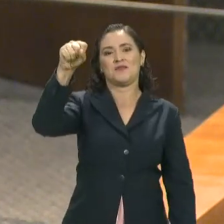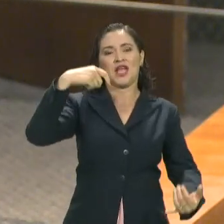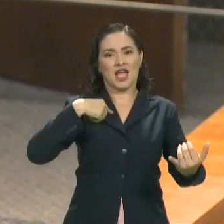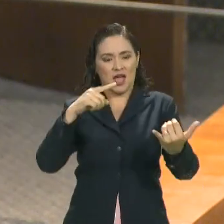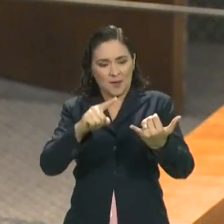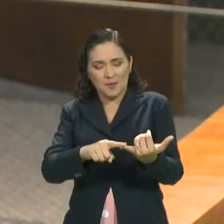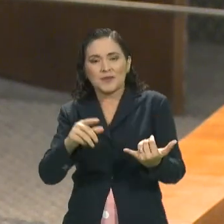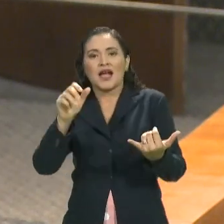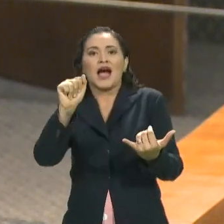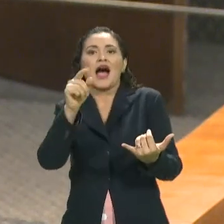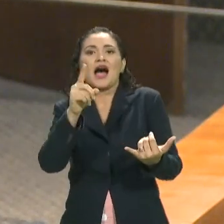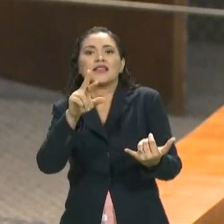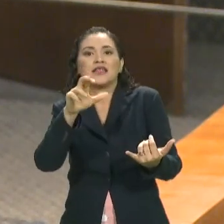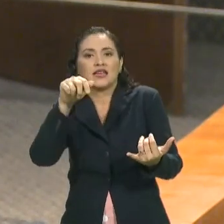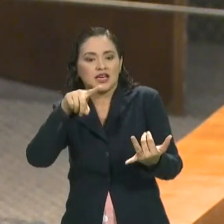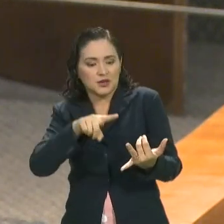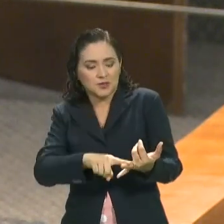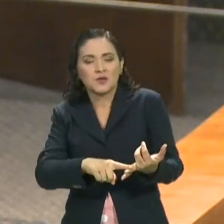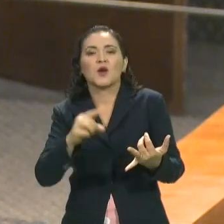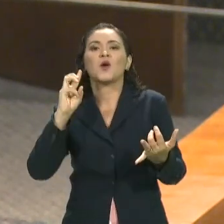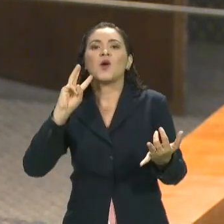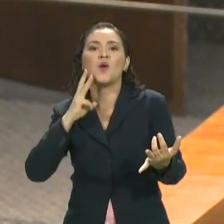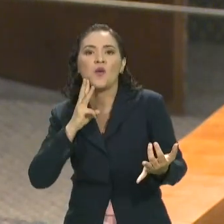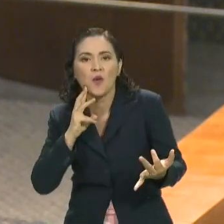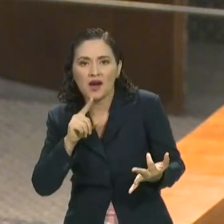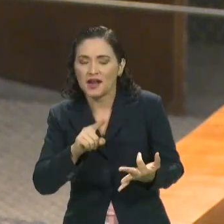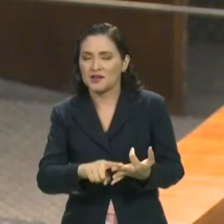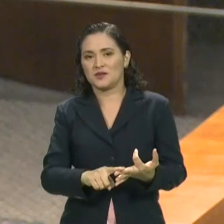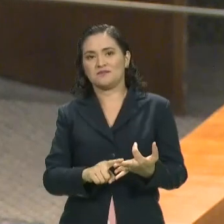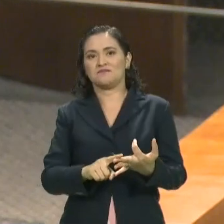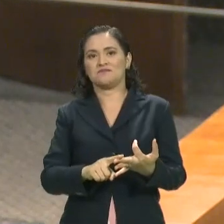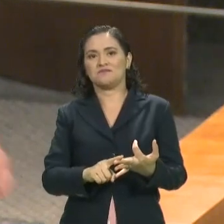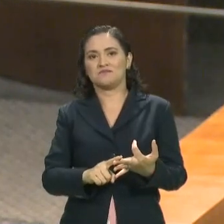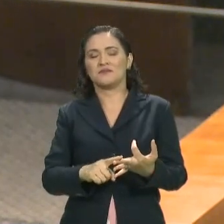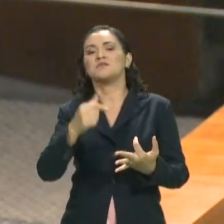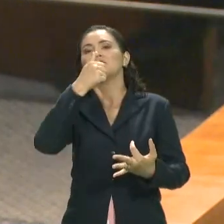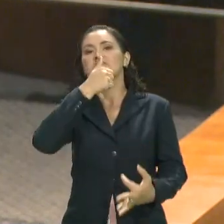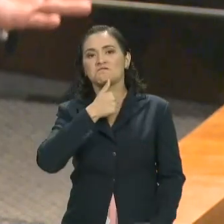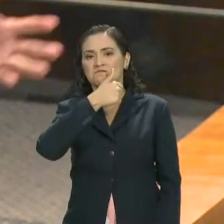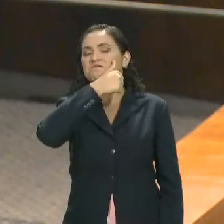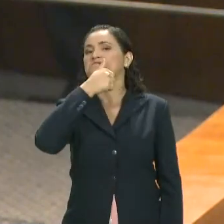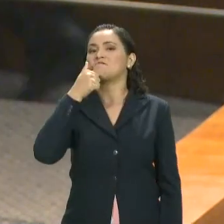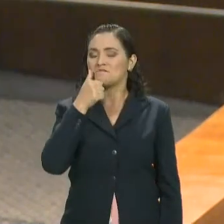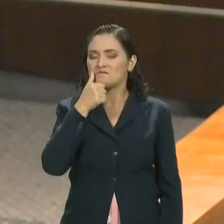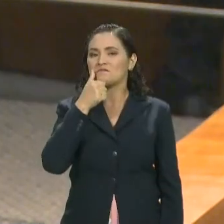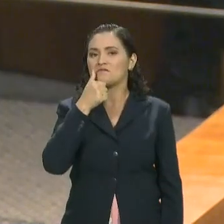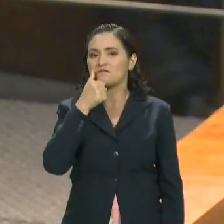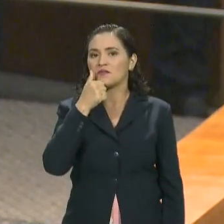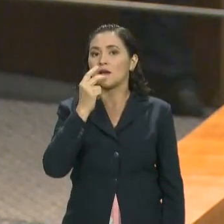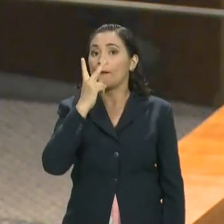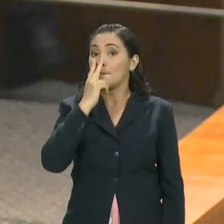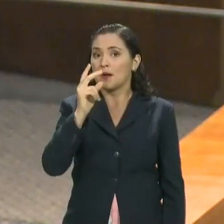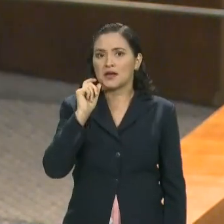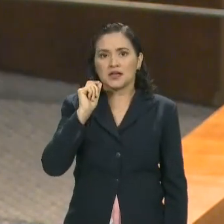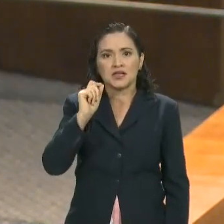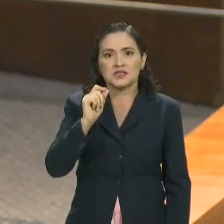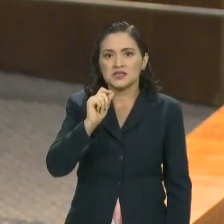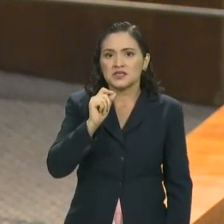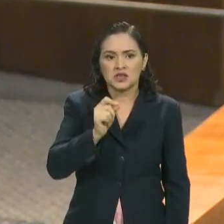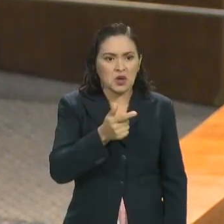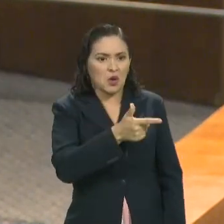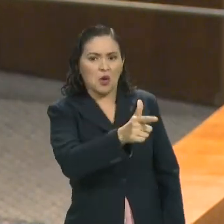dores. O massacre existente em cima da gente parecia que não era mensurado por nenhum dos meus